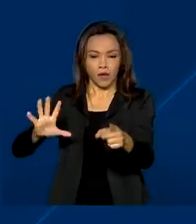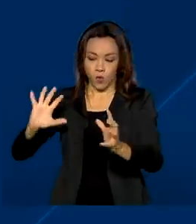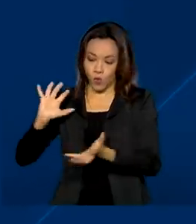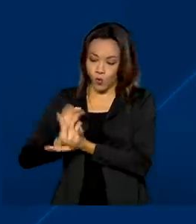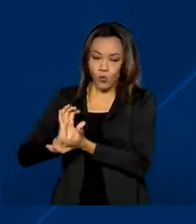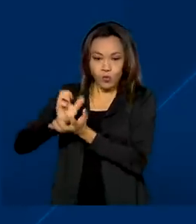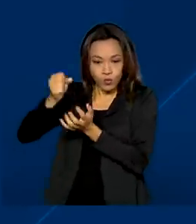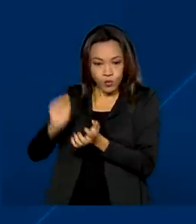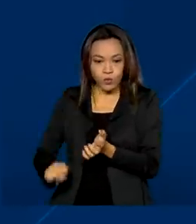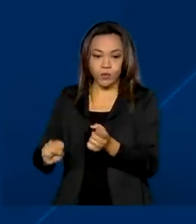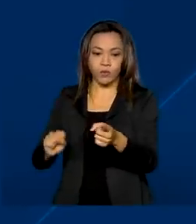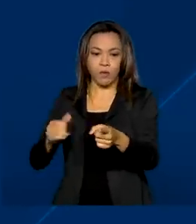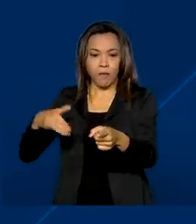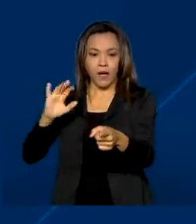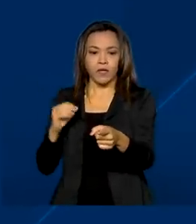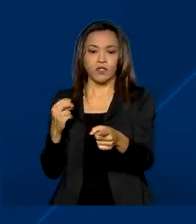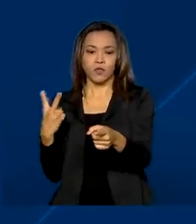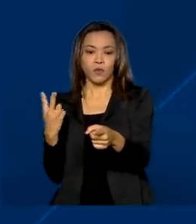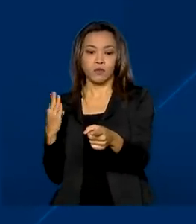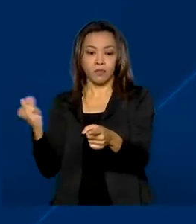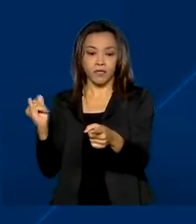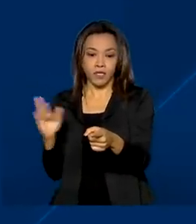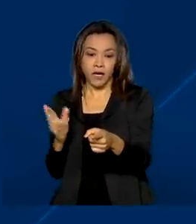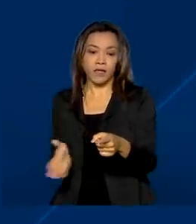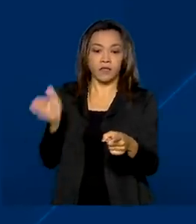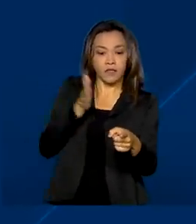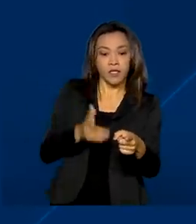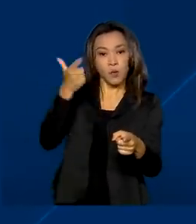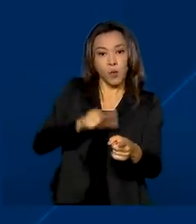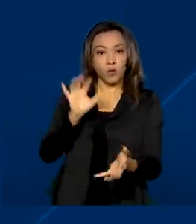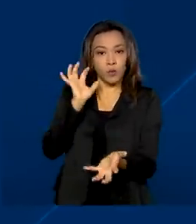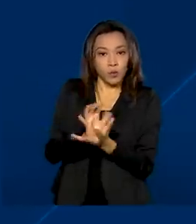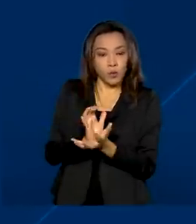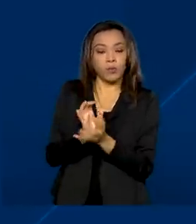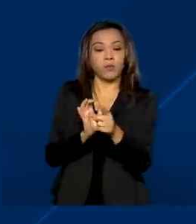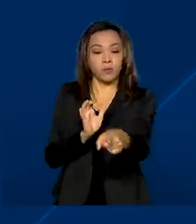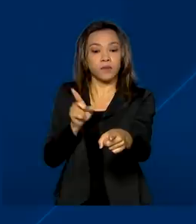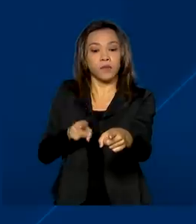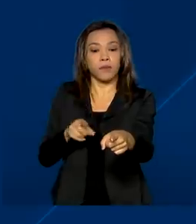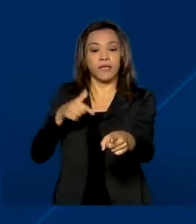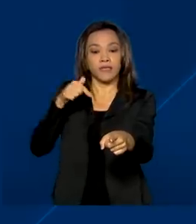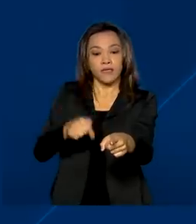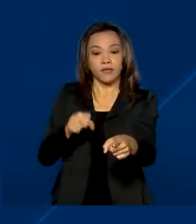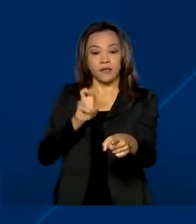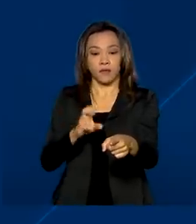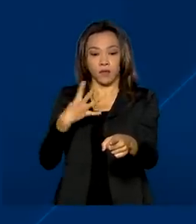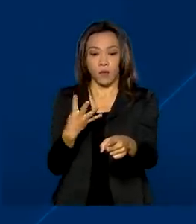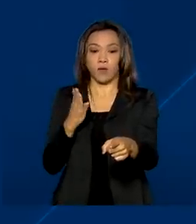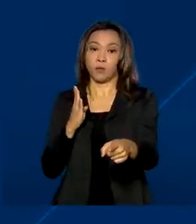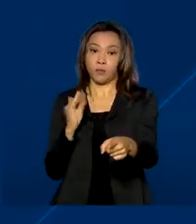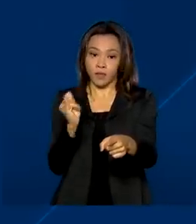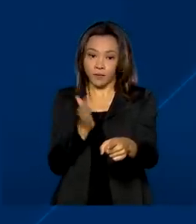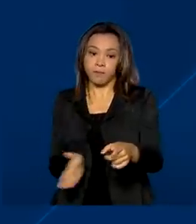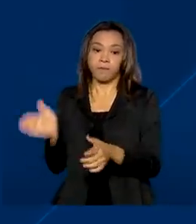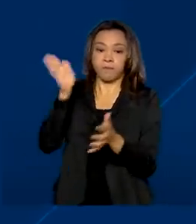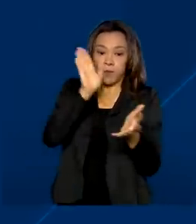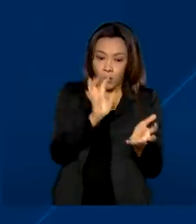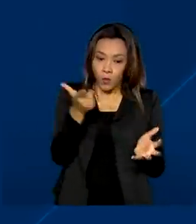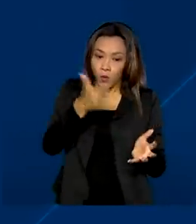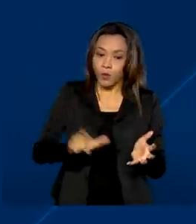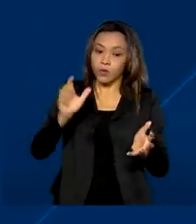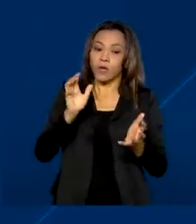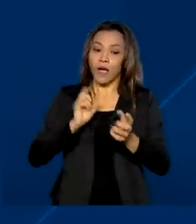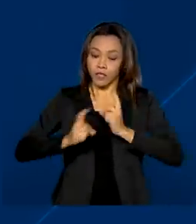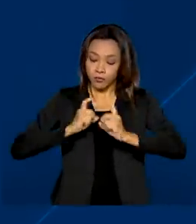arrematou o bloco Sul por mais de Dois Bilhões de reais e o bloco Central no valor de 754 milhões de reais a CCR